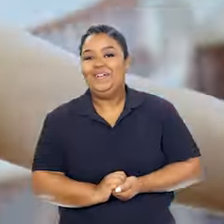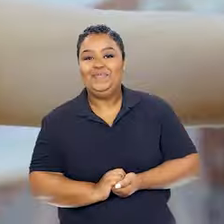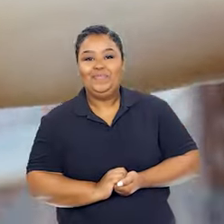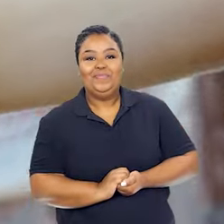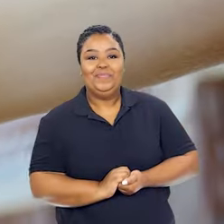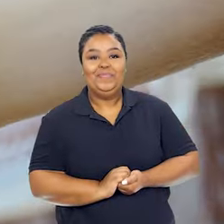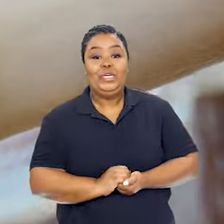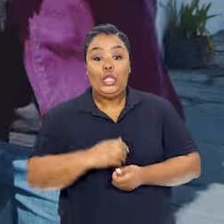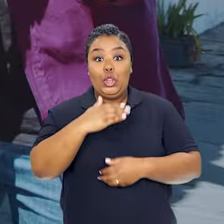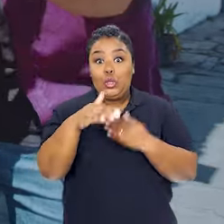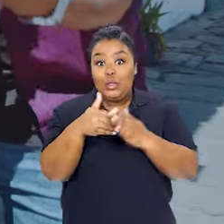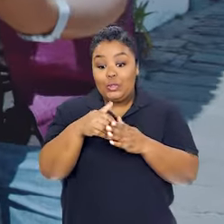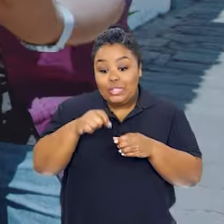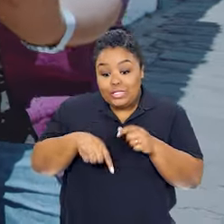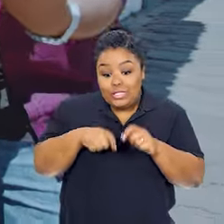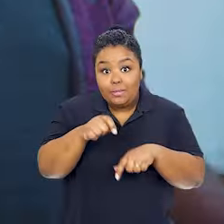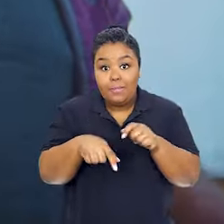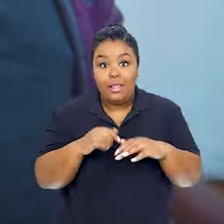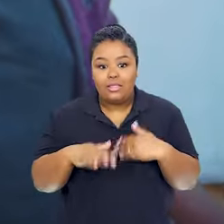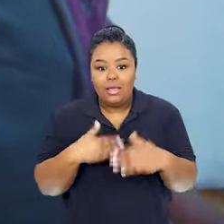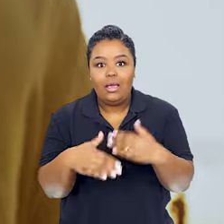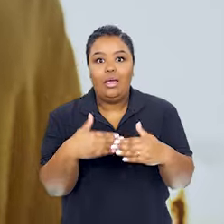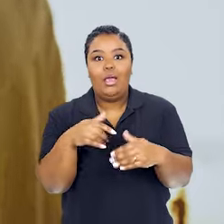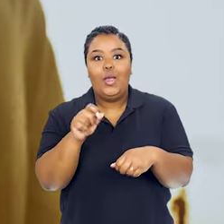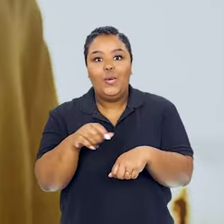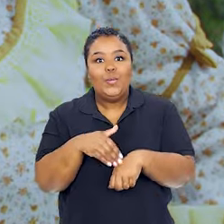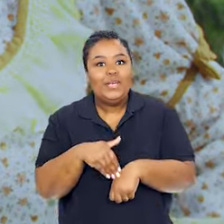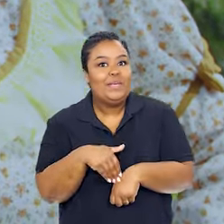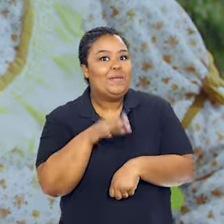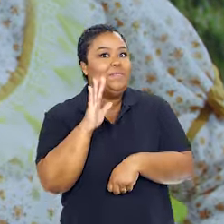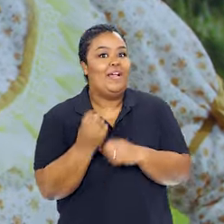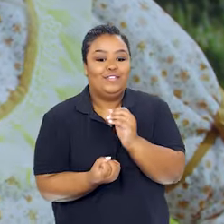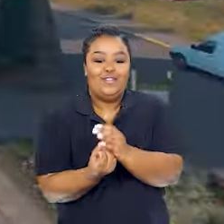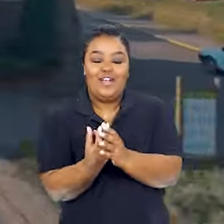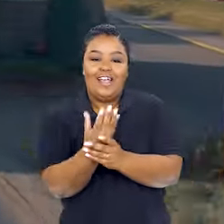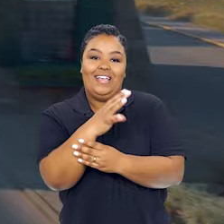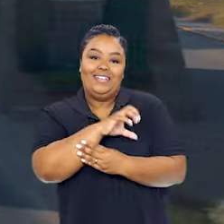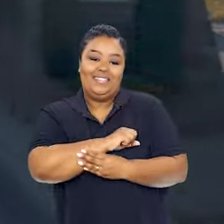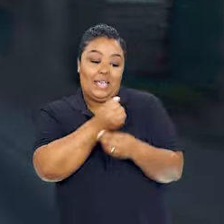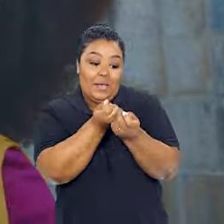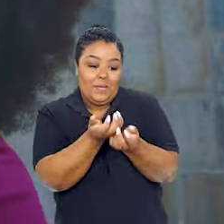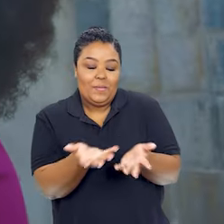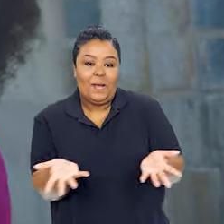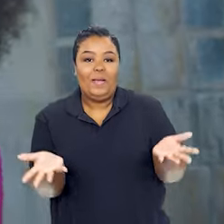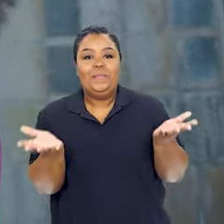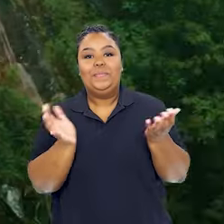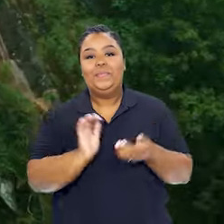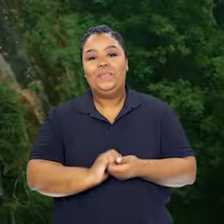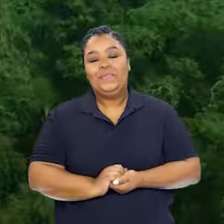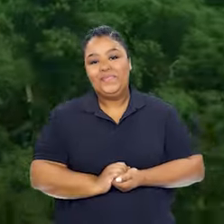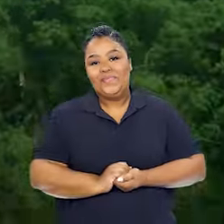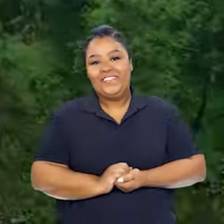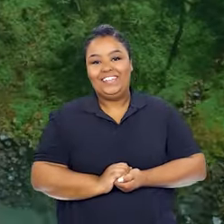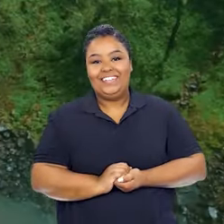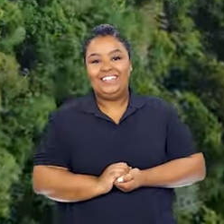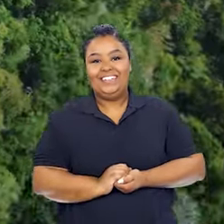terra e cor. Onde tudo que se planta cresce, o que mais floresce é